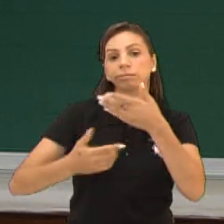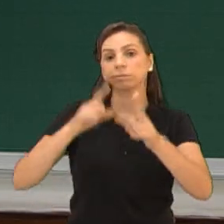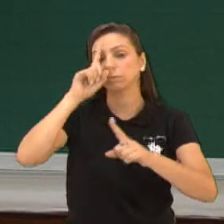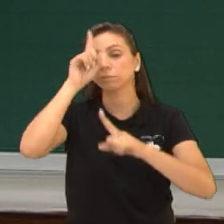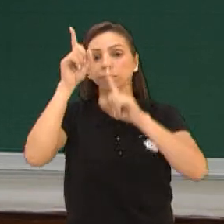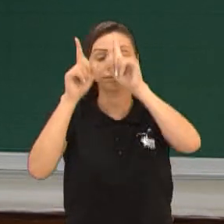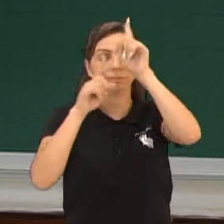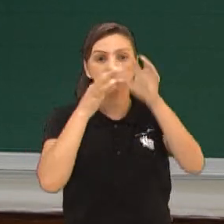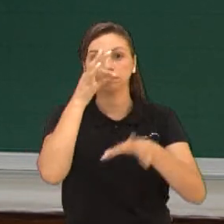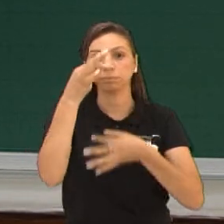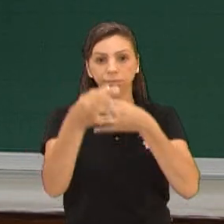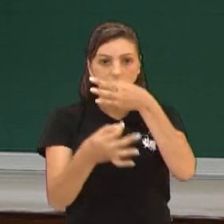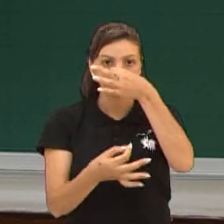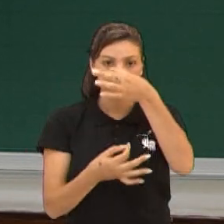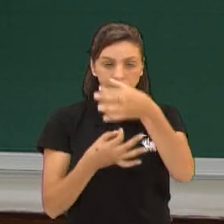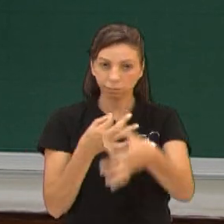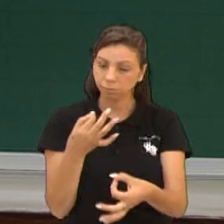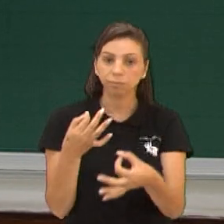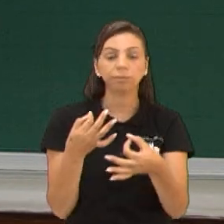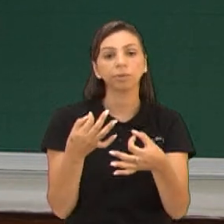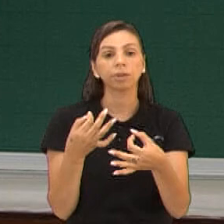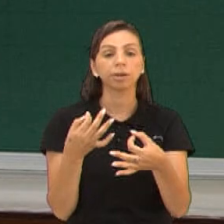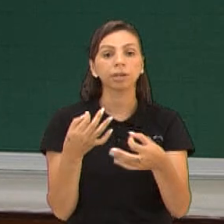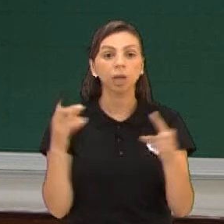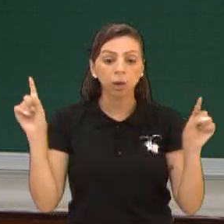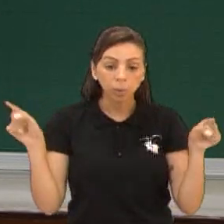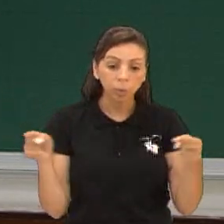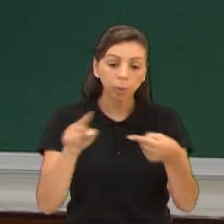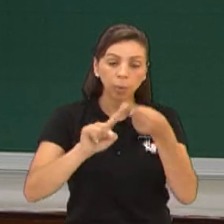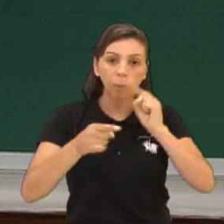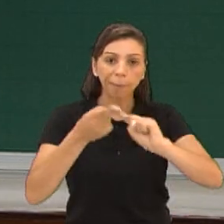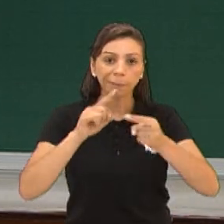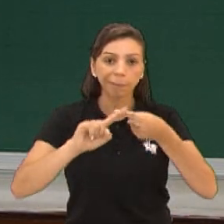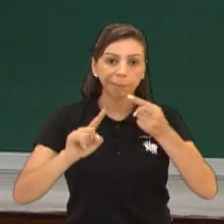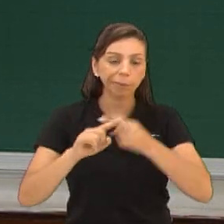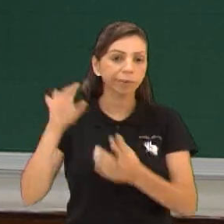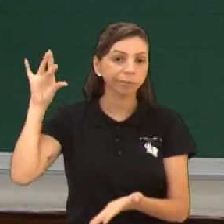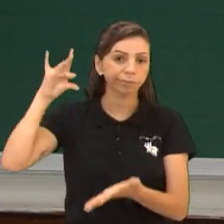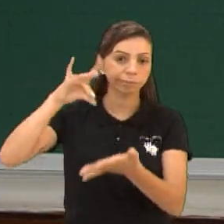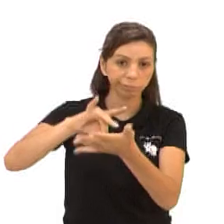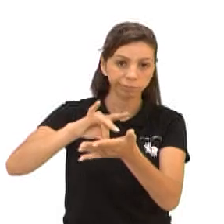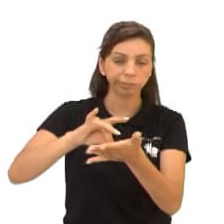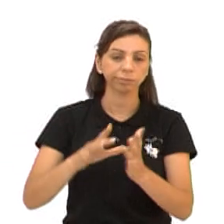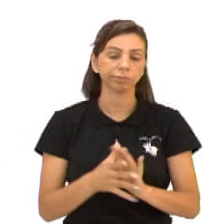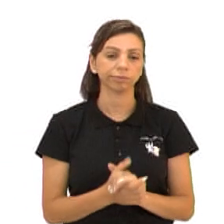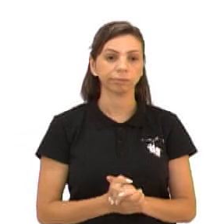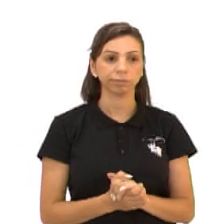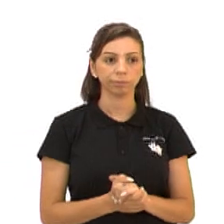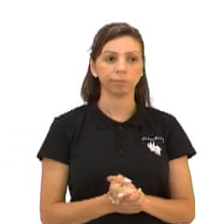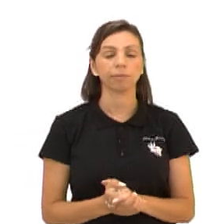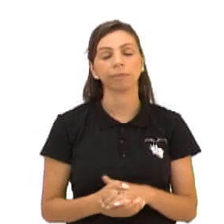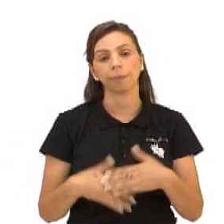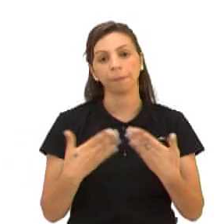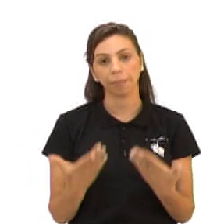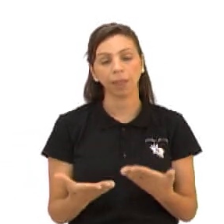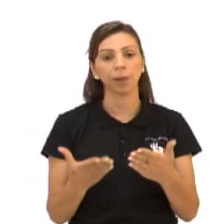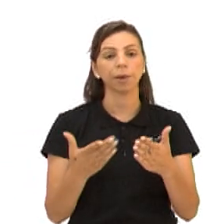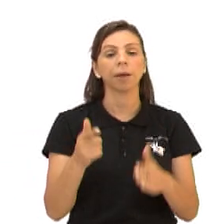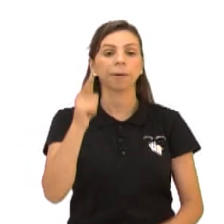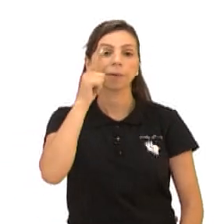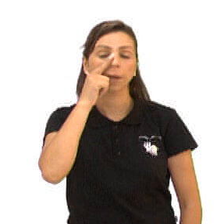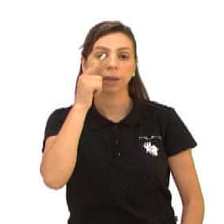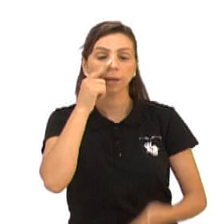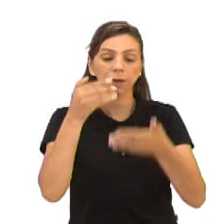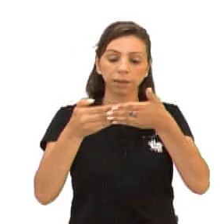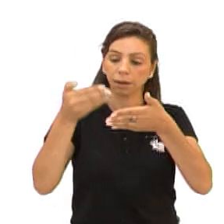de pensamento e argumentação que seja condizente com o critério de verdade essa estrutura vem lá da Grécia